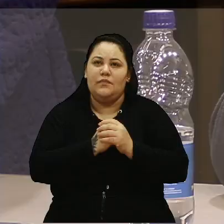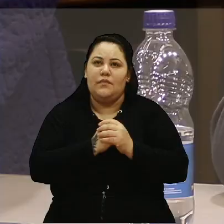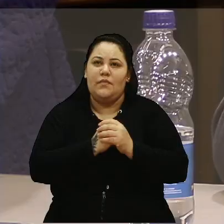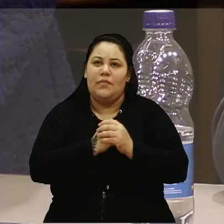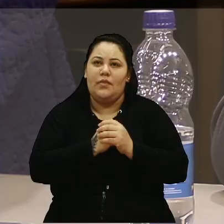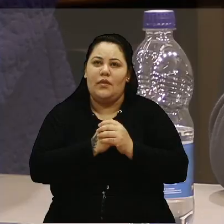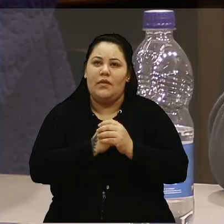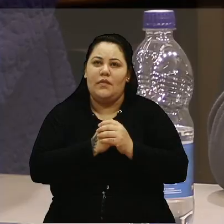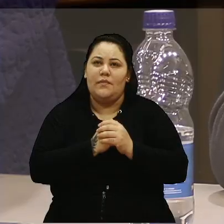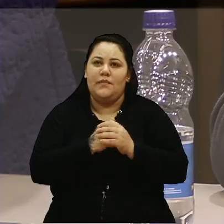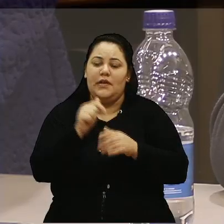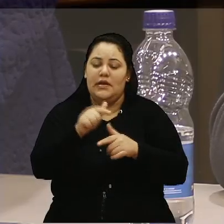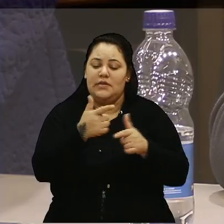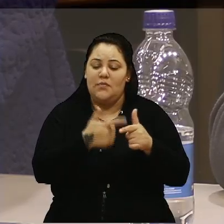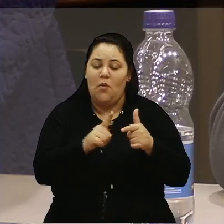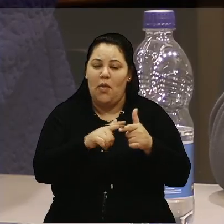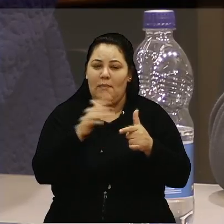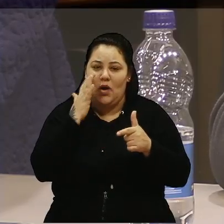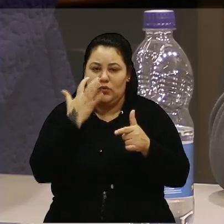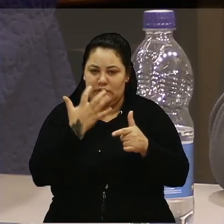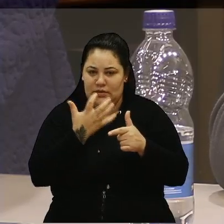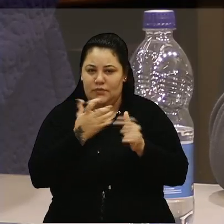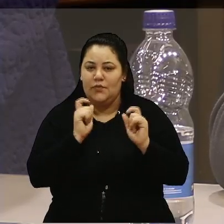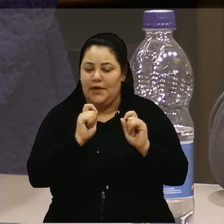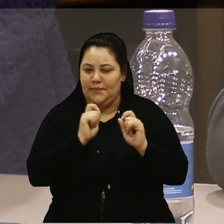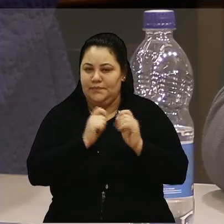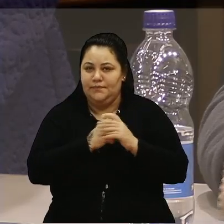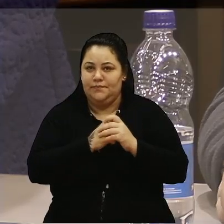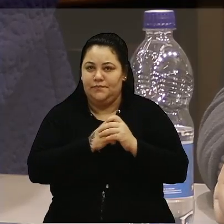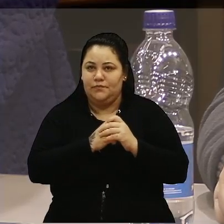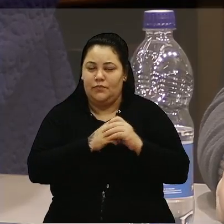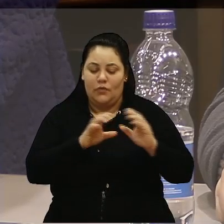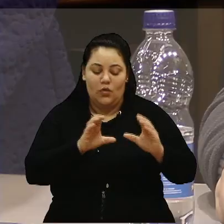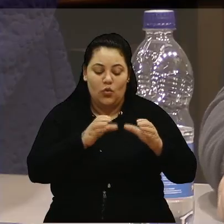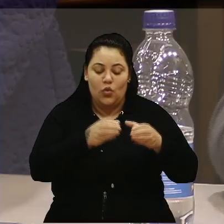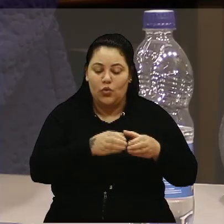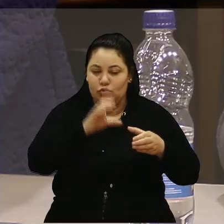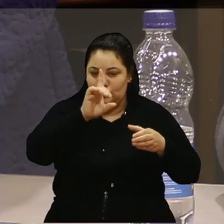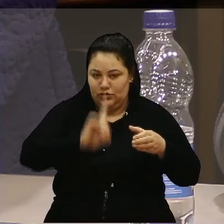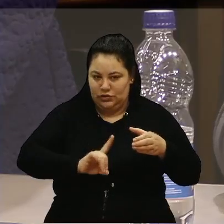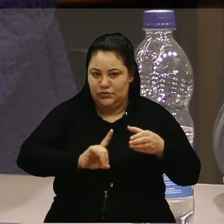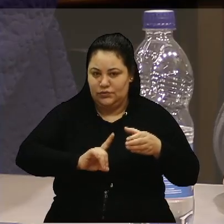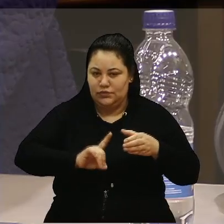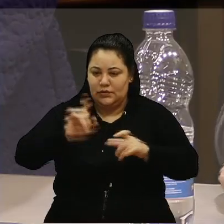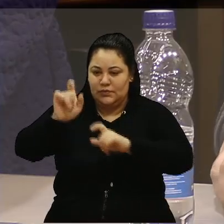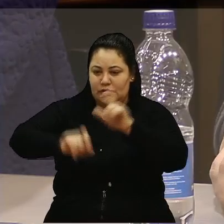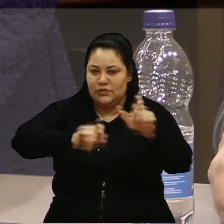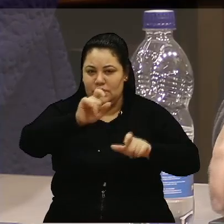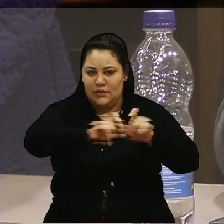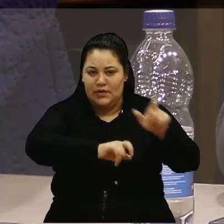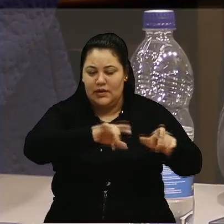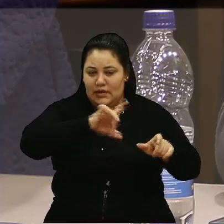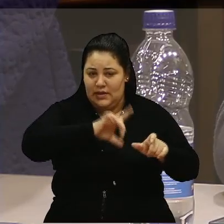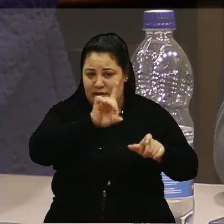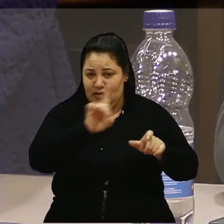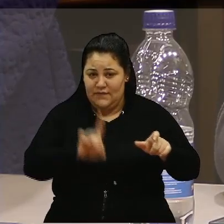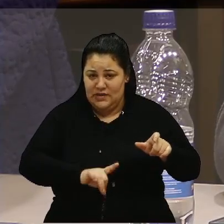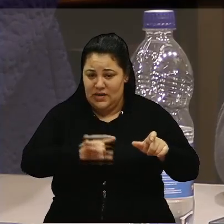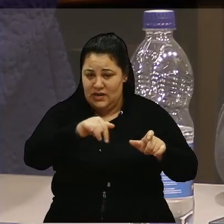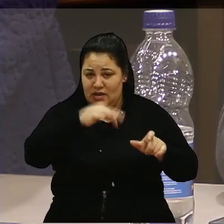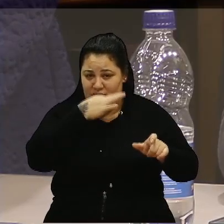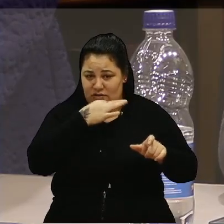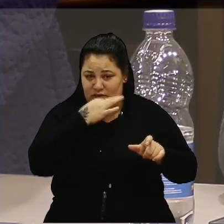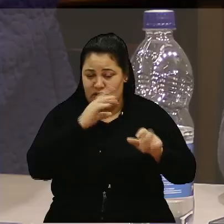que aconteceu, Sandra, foi que o Conselho dos Direitos das Pessoas com Deficiência em Caxias do Sul, eles